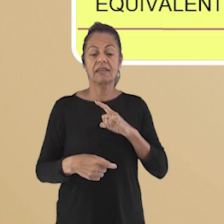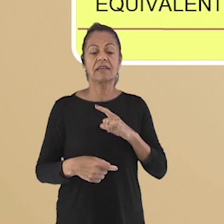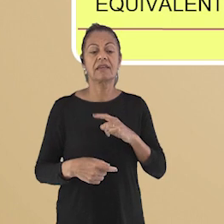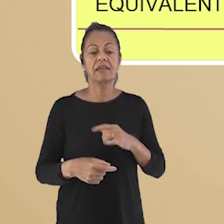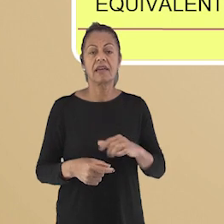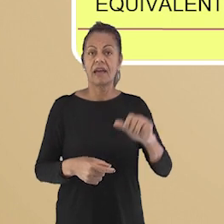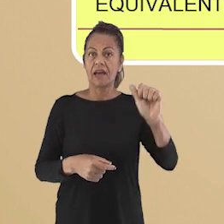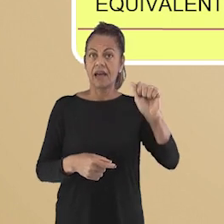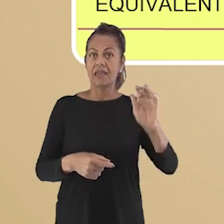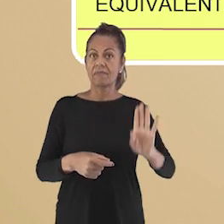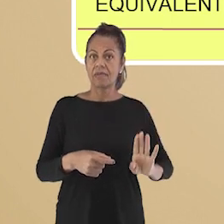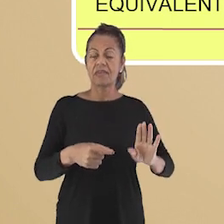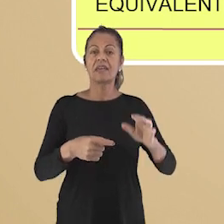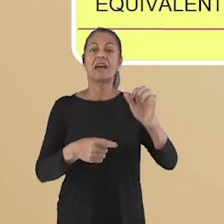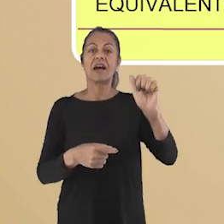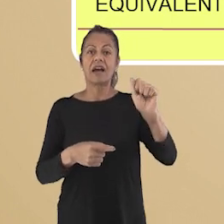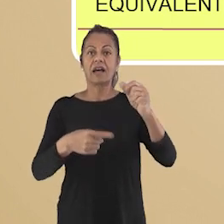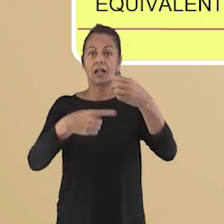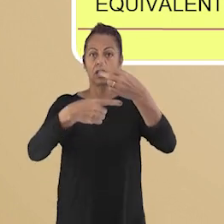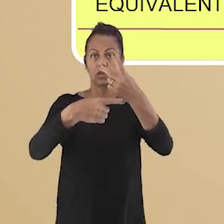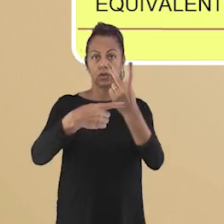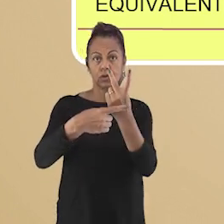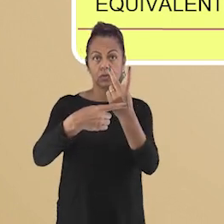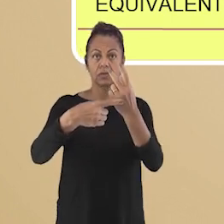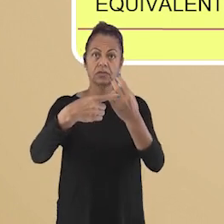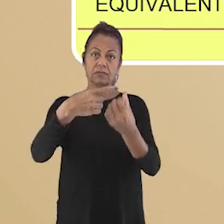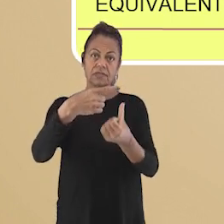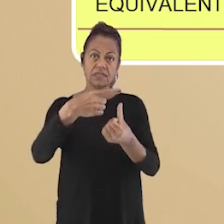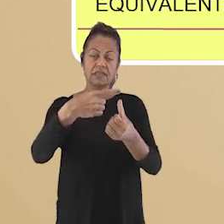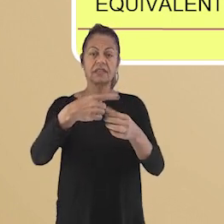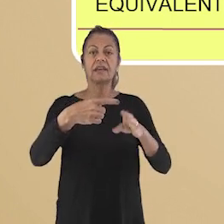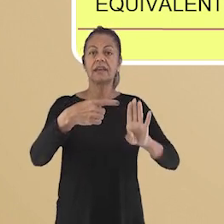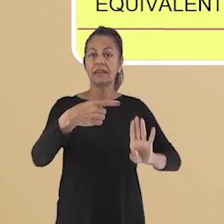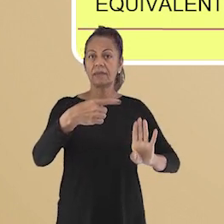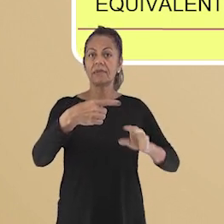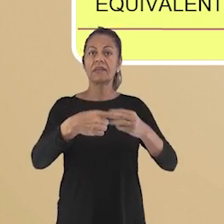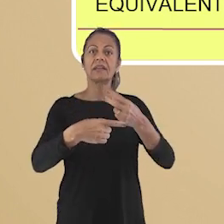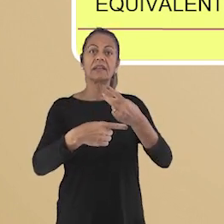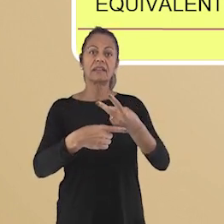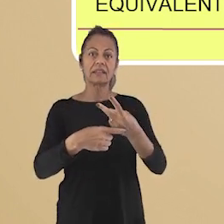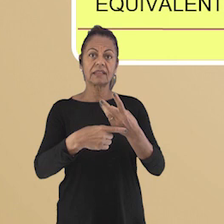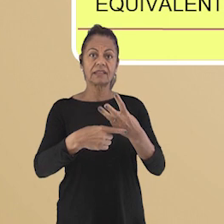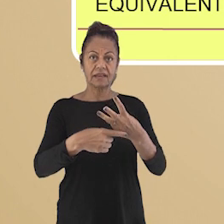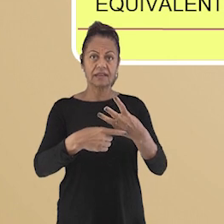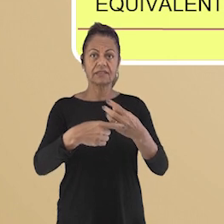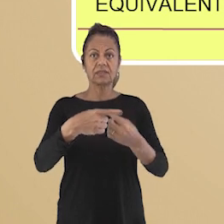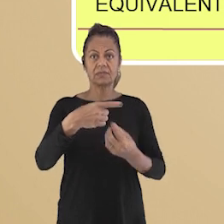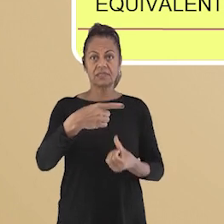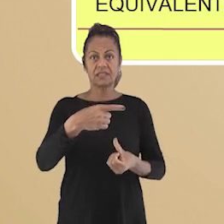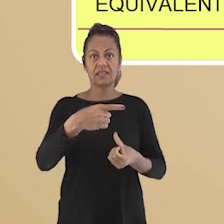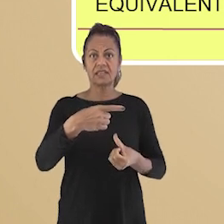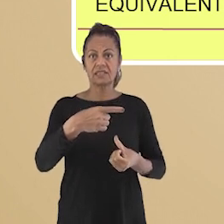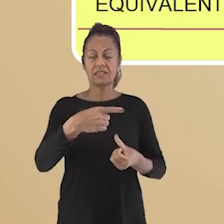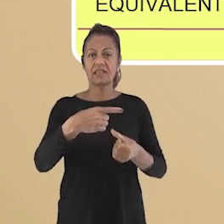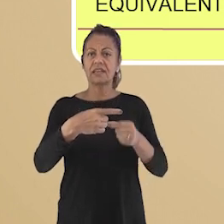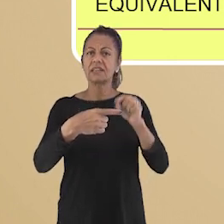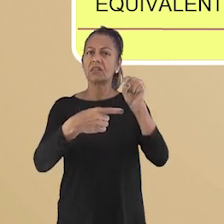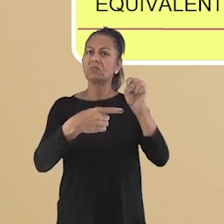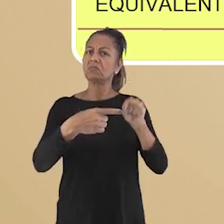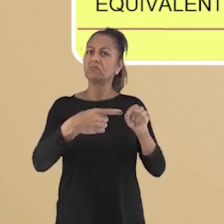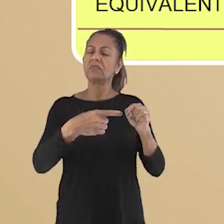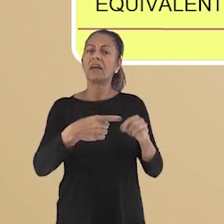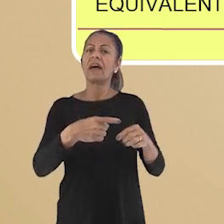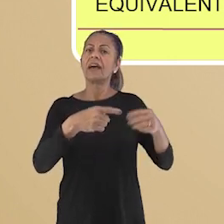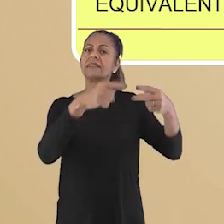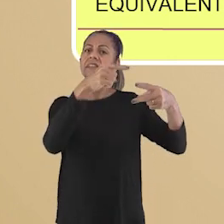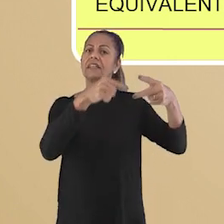A, 2 sobre 6, e a B, 3 sobre 6. Qual dessas alternativas corresponde